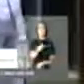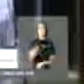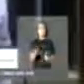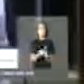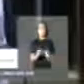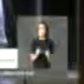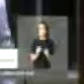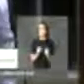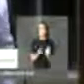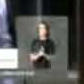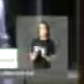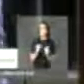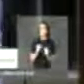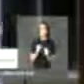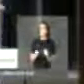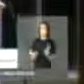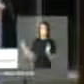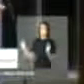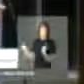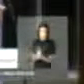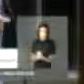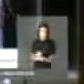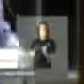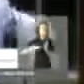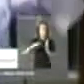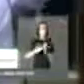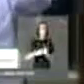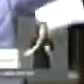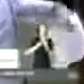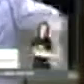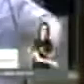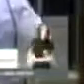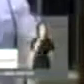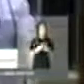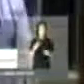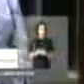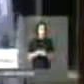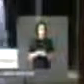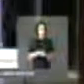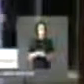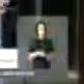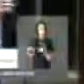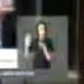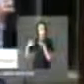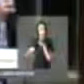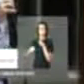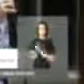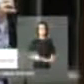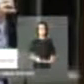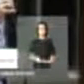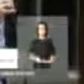a corrupção é genocida, porque o dinheiro que alimenta...